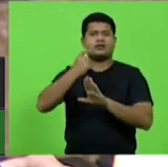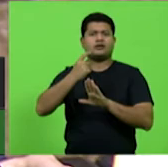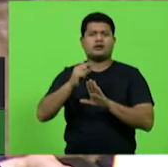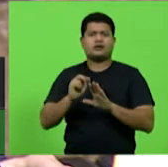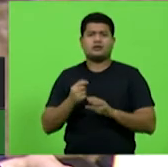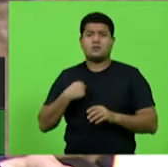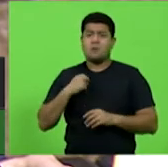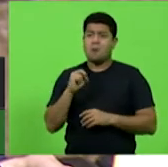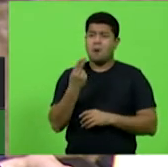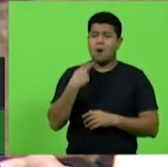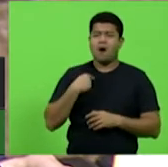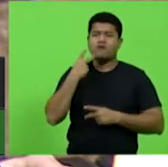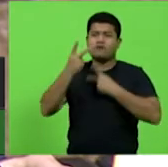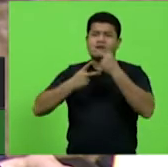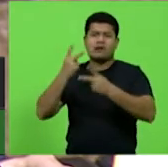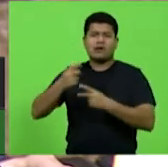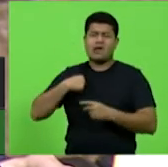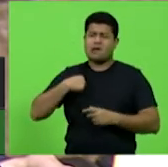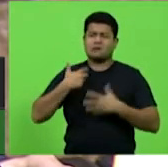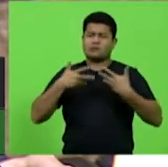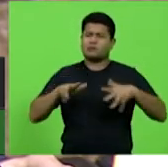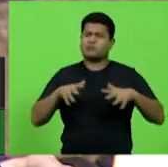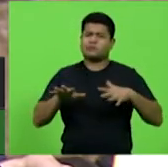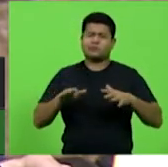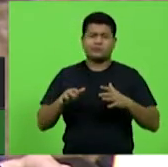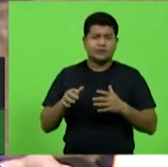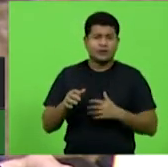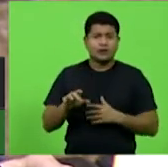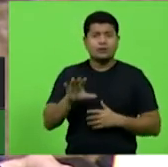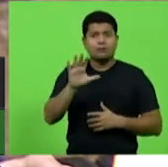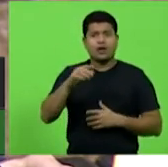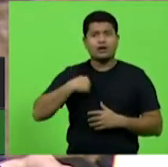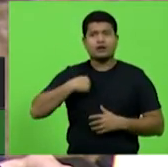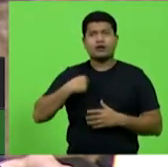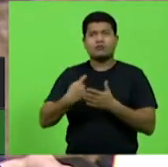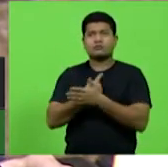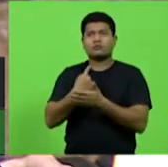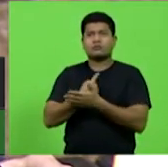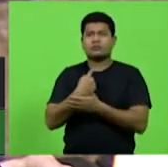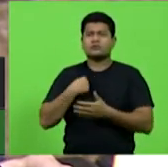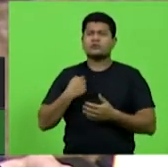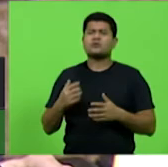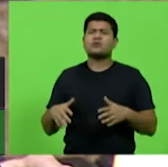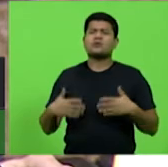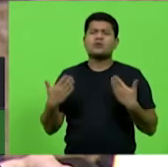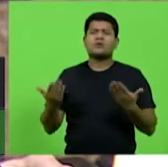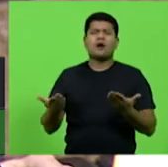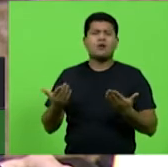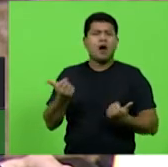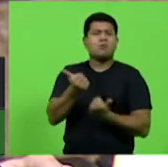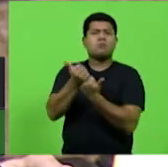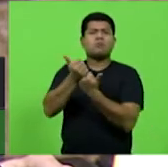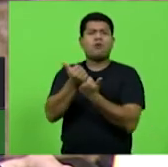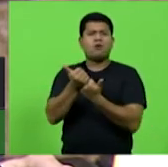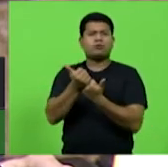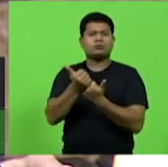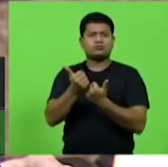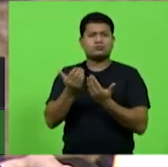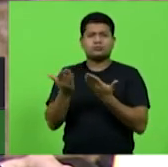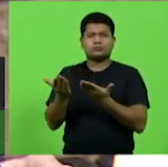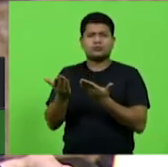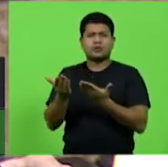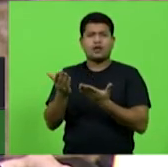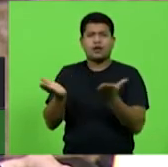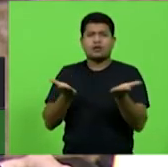supor ou vocalizar, mas fico me perguntando, qual a força que tem para uma licitação